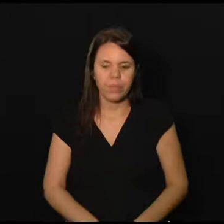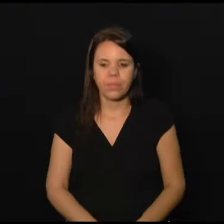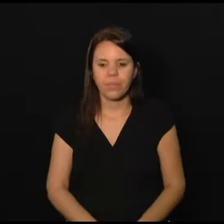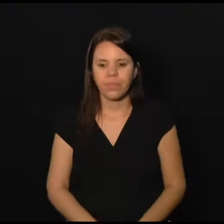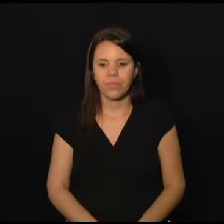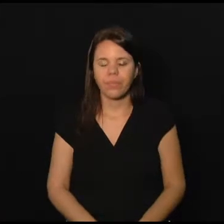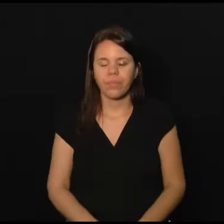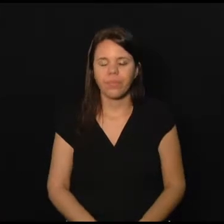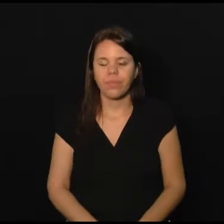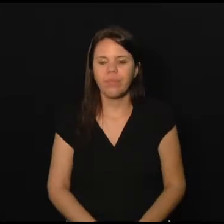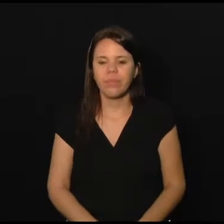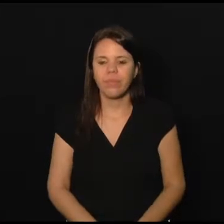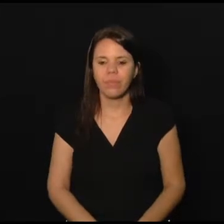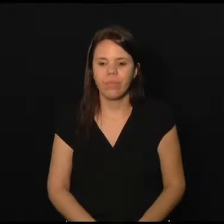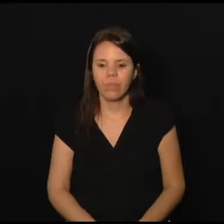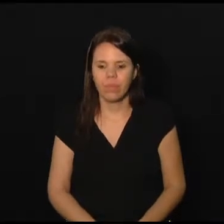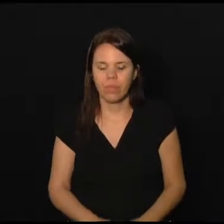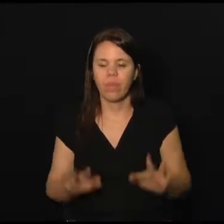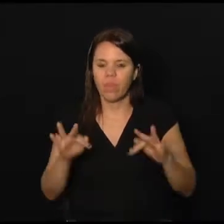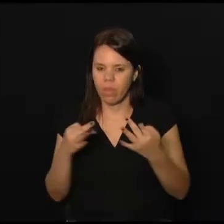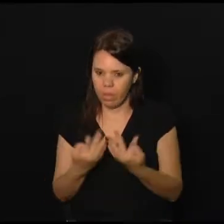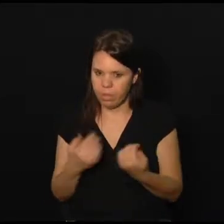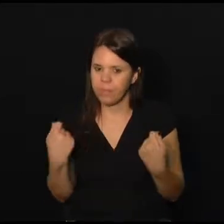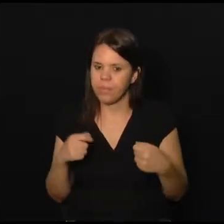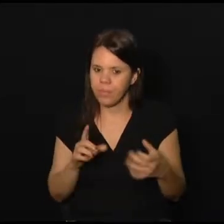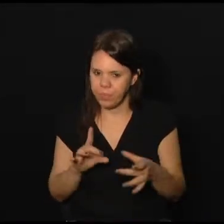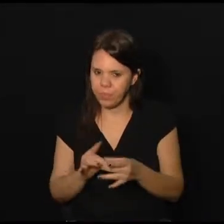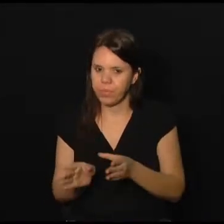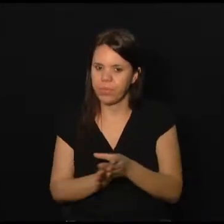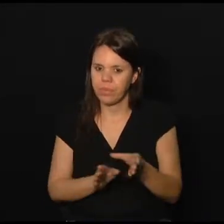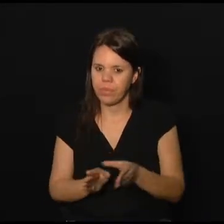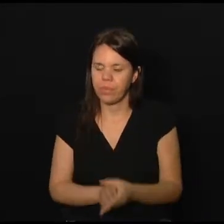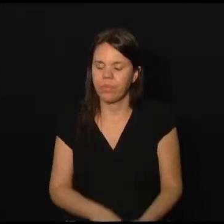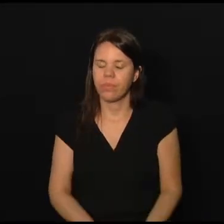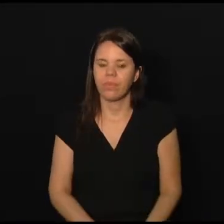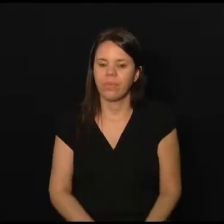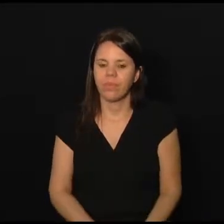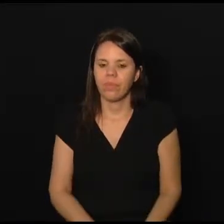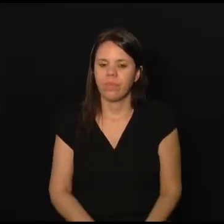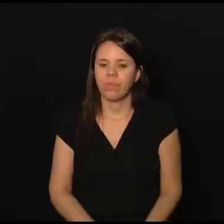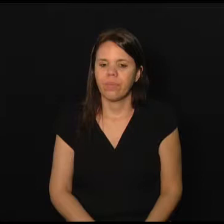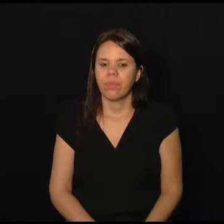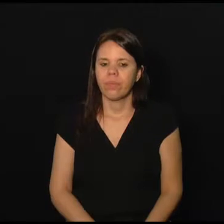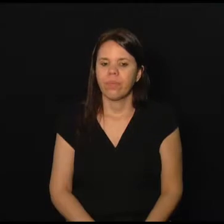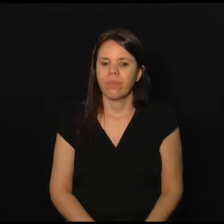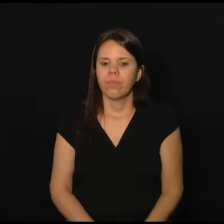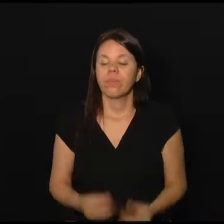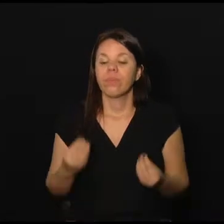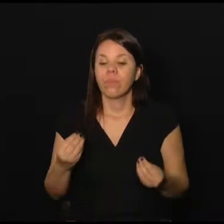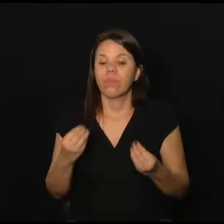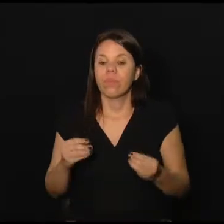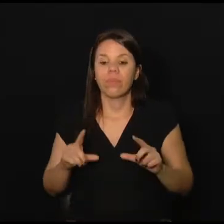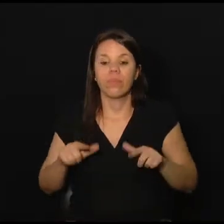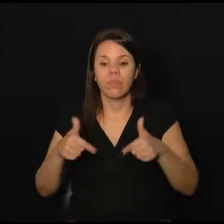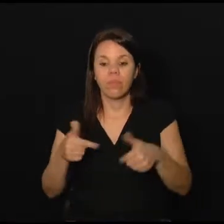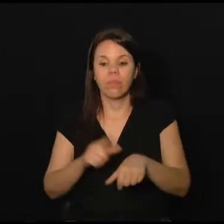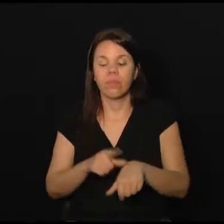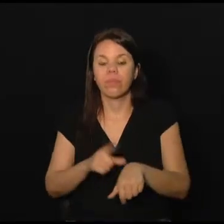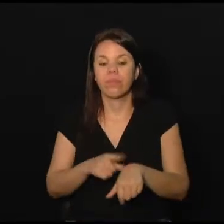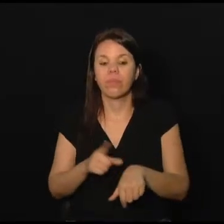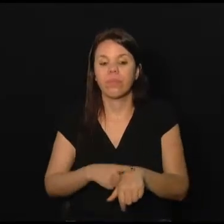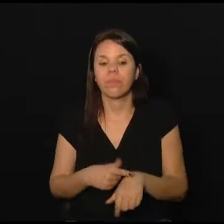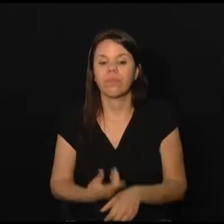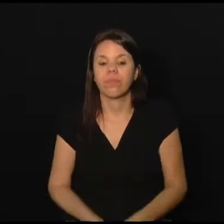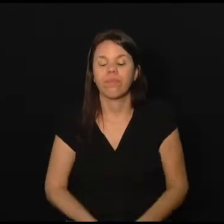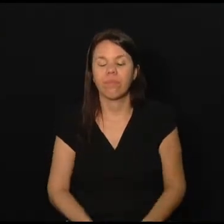Mas assim, a família precisa dessa orientação no sentido de que como agir nessa hora, nesse